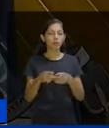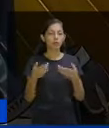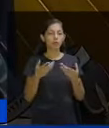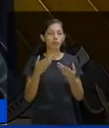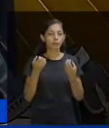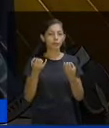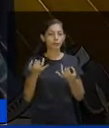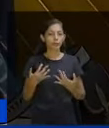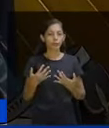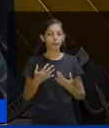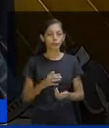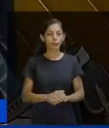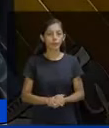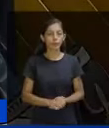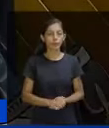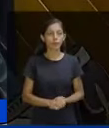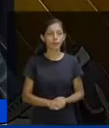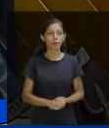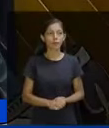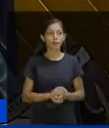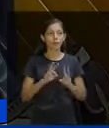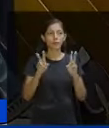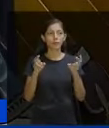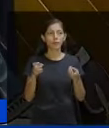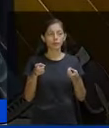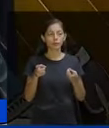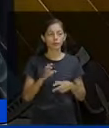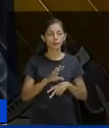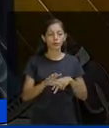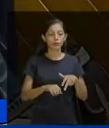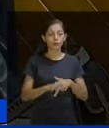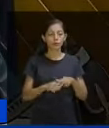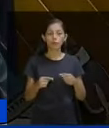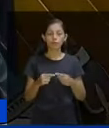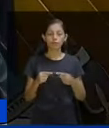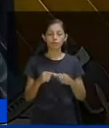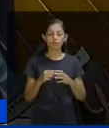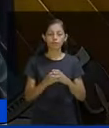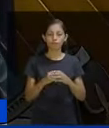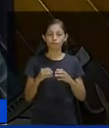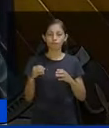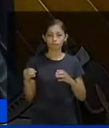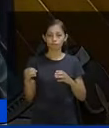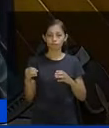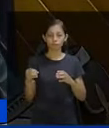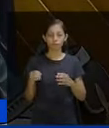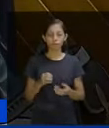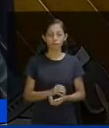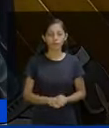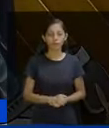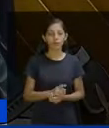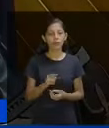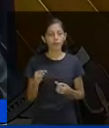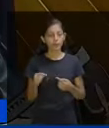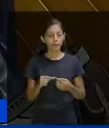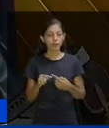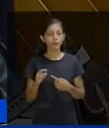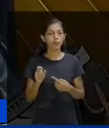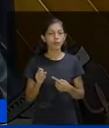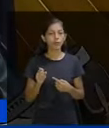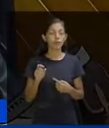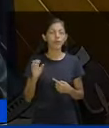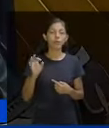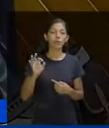destacar. Abro aspas. A fraude à cota de gênero, consistente no desrespeito ao percentual mínimo de